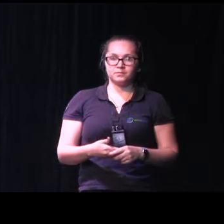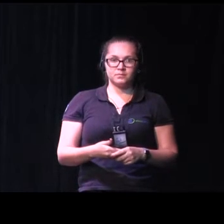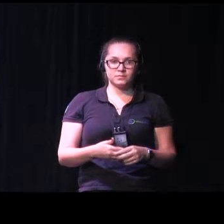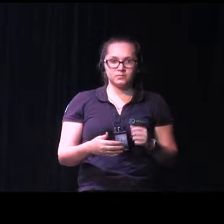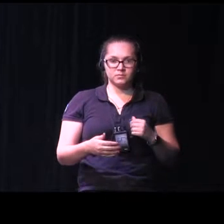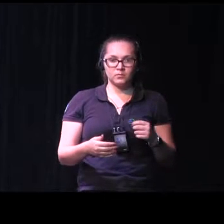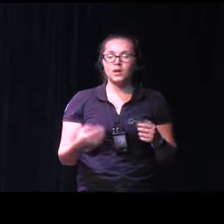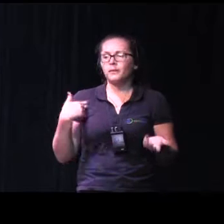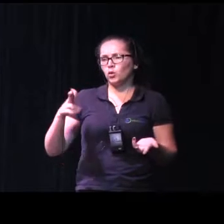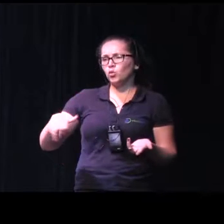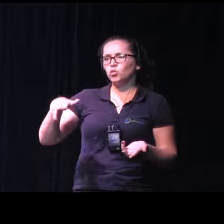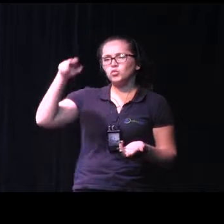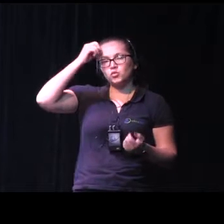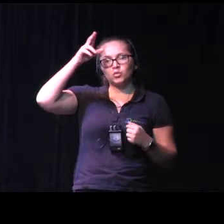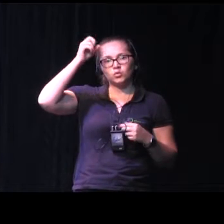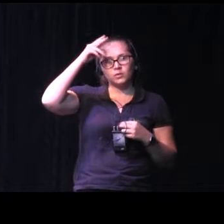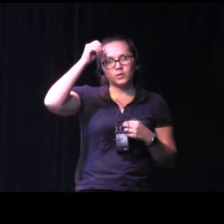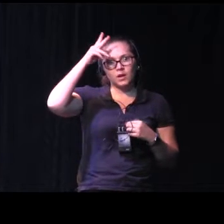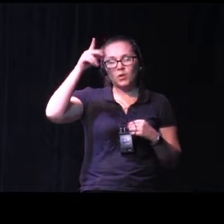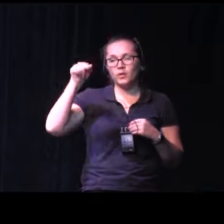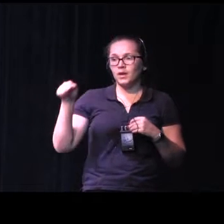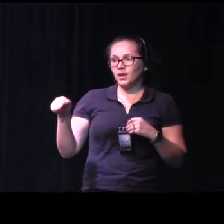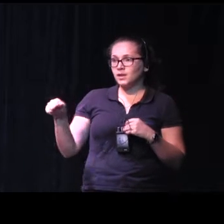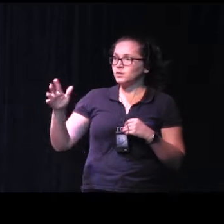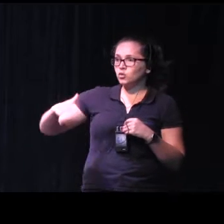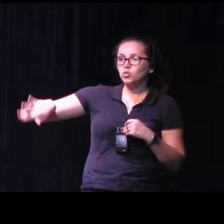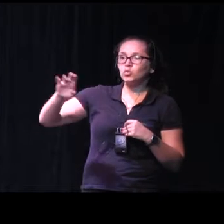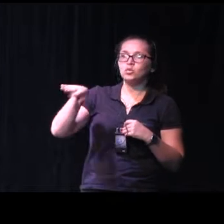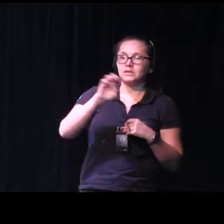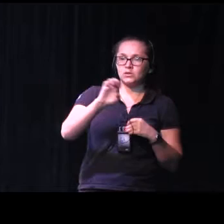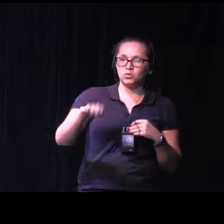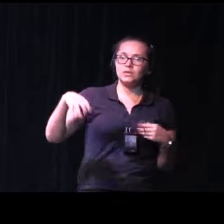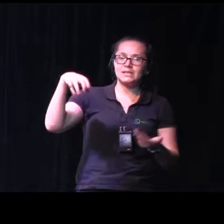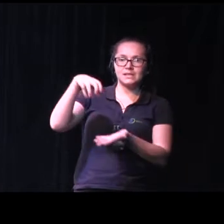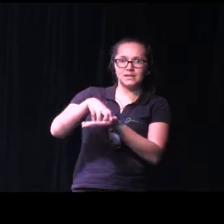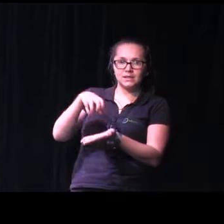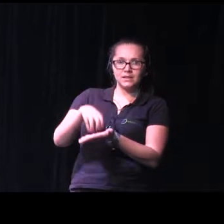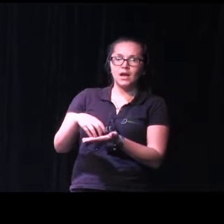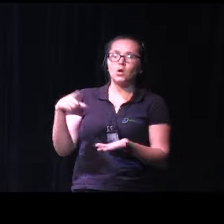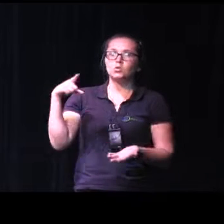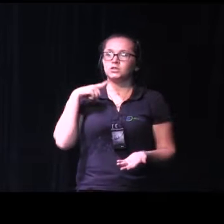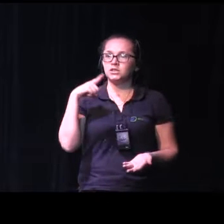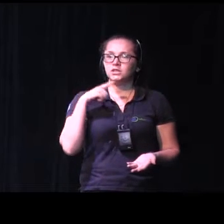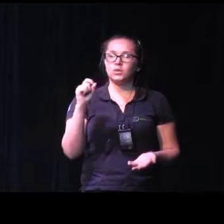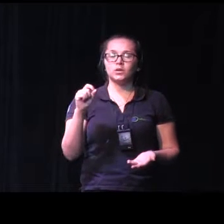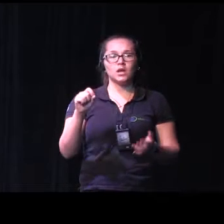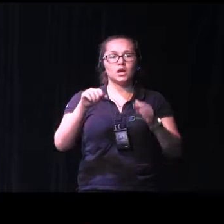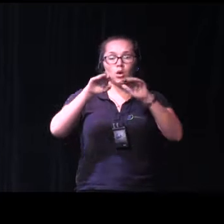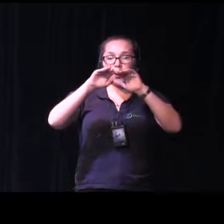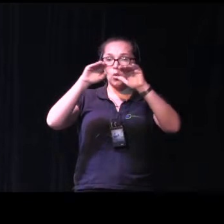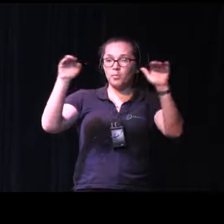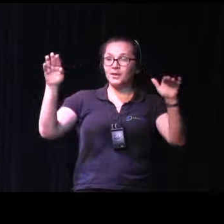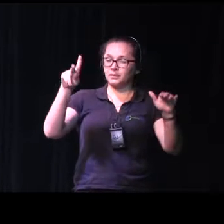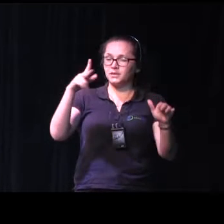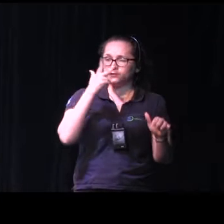edifício para uso cultural. Este é o planetário, esta é toda a estrutura central, existe essa